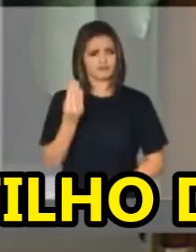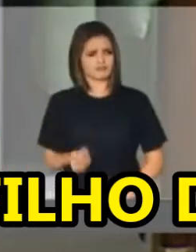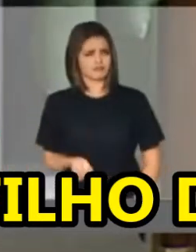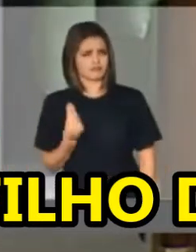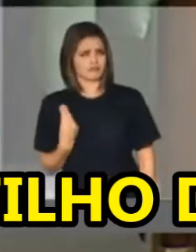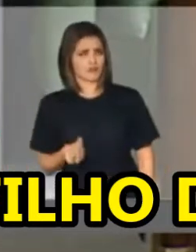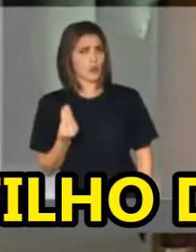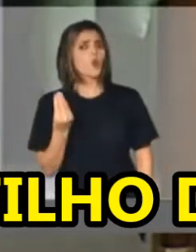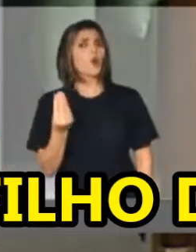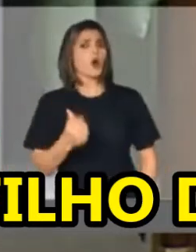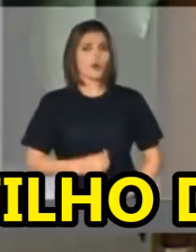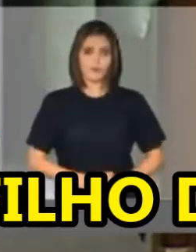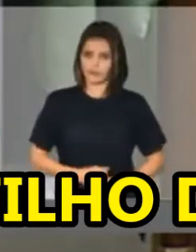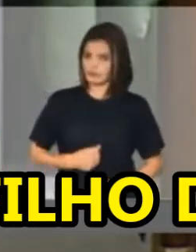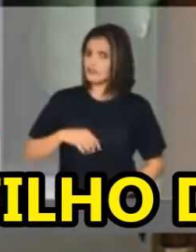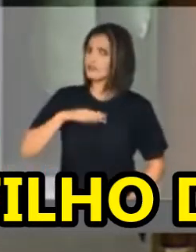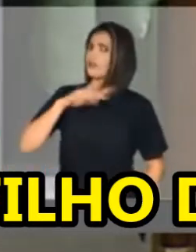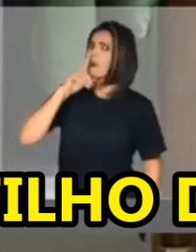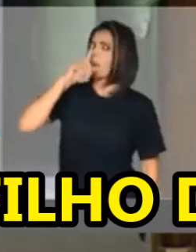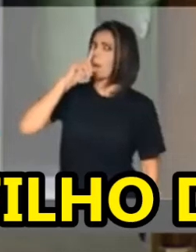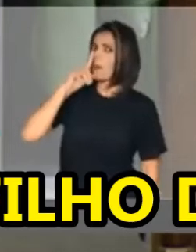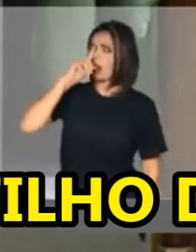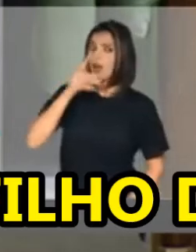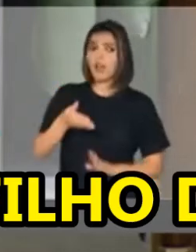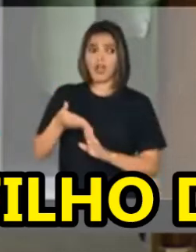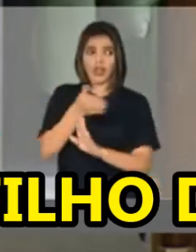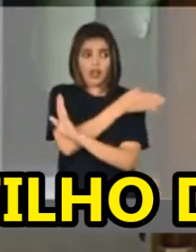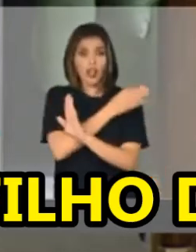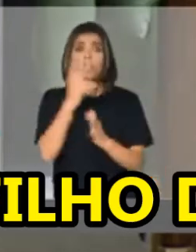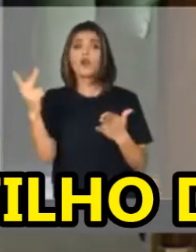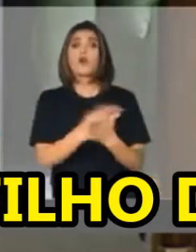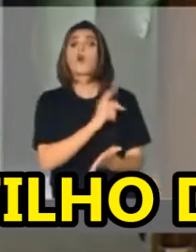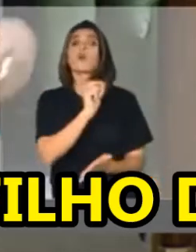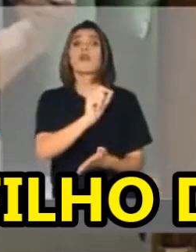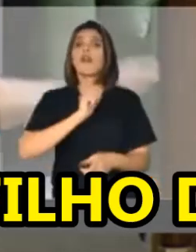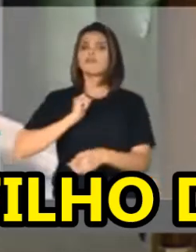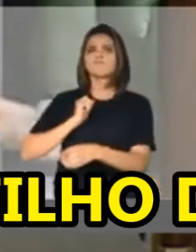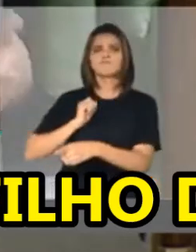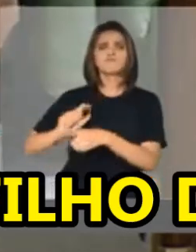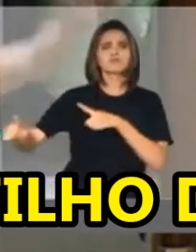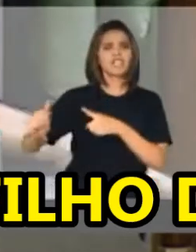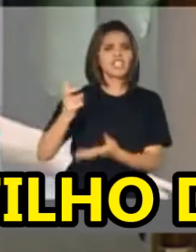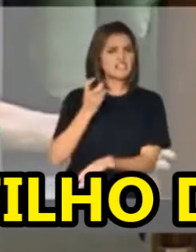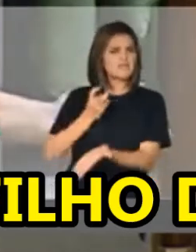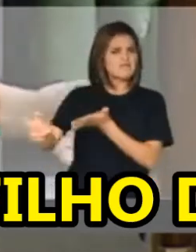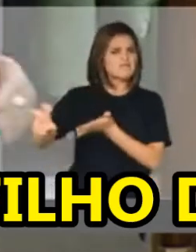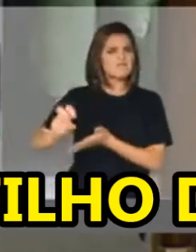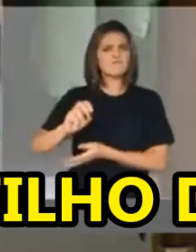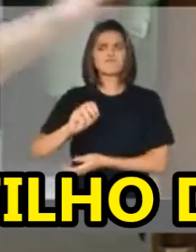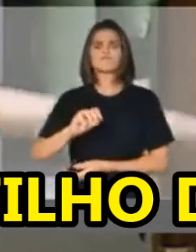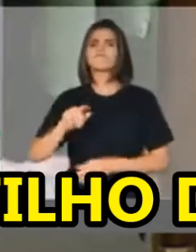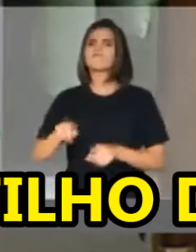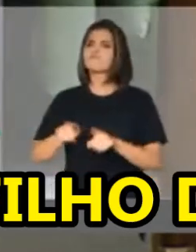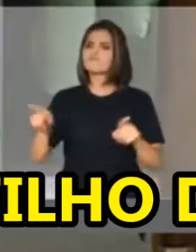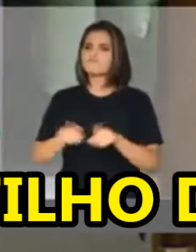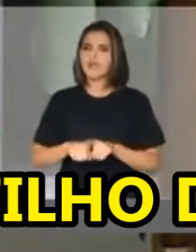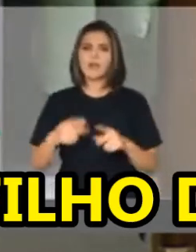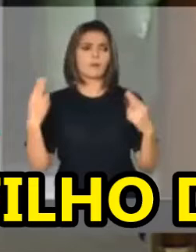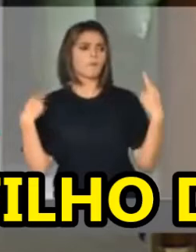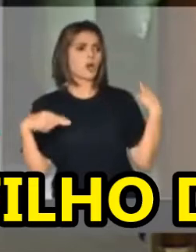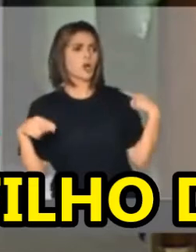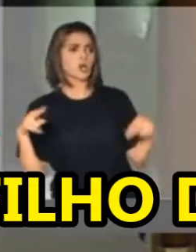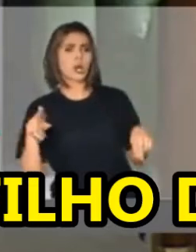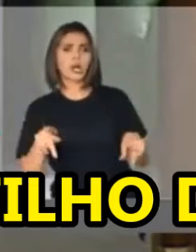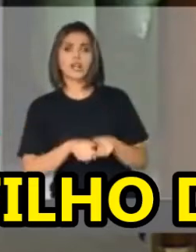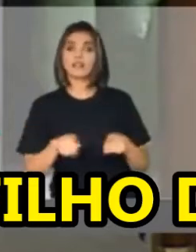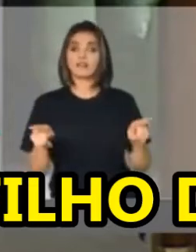muito menos nós já vimos acontecer impeachment em outros momentos aqui, aliás, motoristas, Elbas e coisas parecidas,